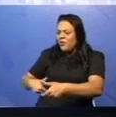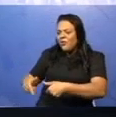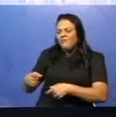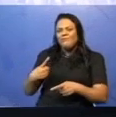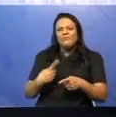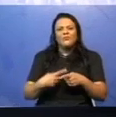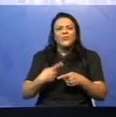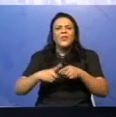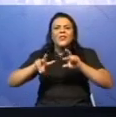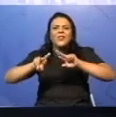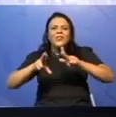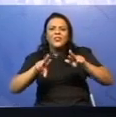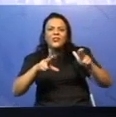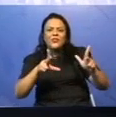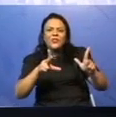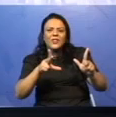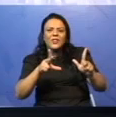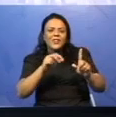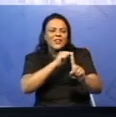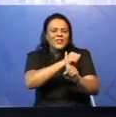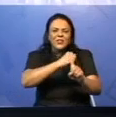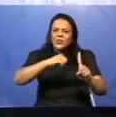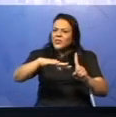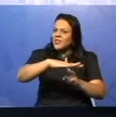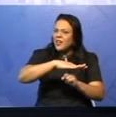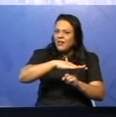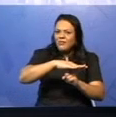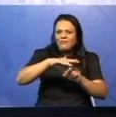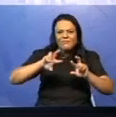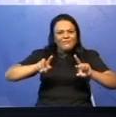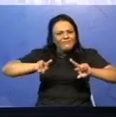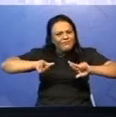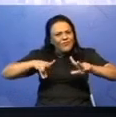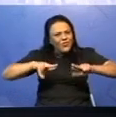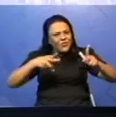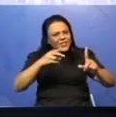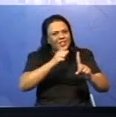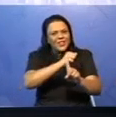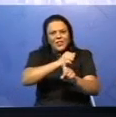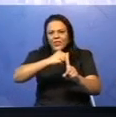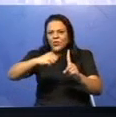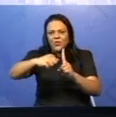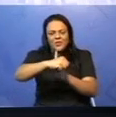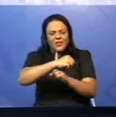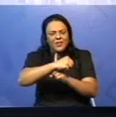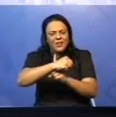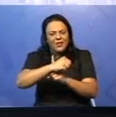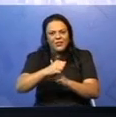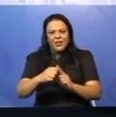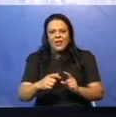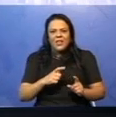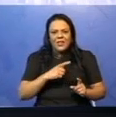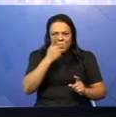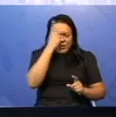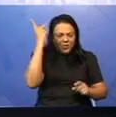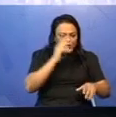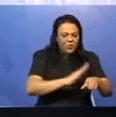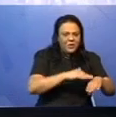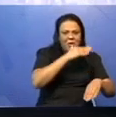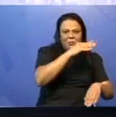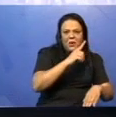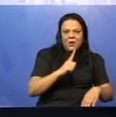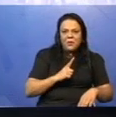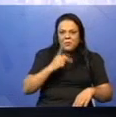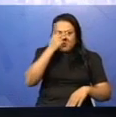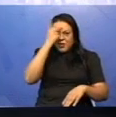mais, acumulam mais dinheiro que outras. Desigualdade social. Bom, mas naquela época isso fazia sentido. O que o